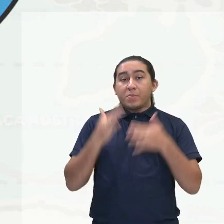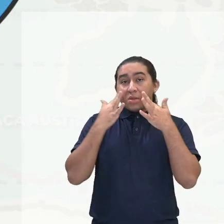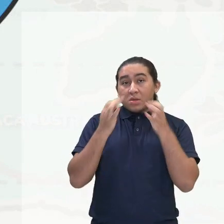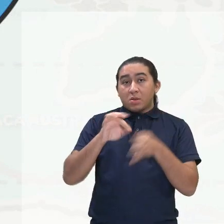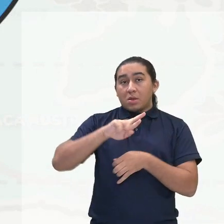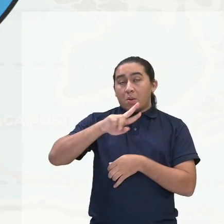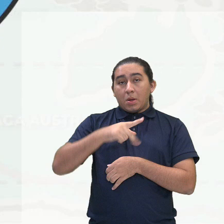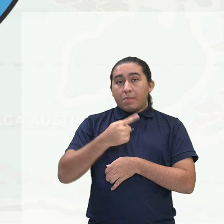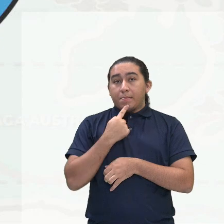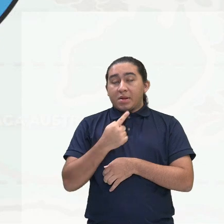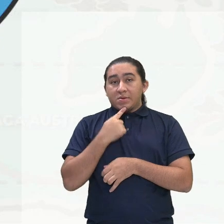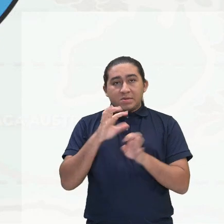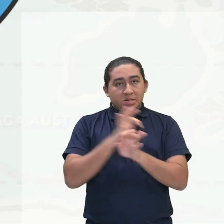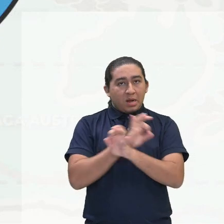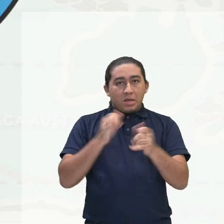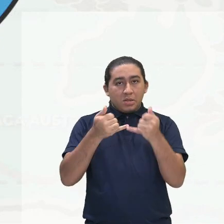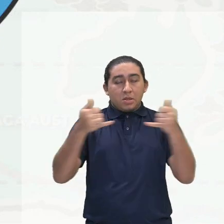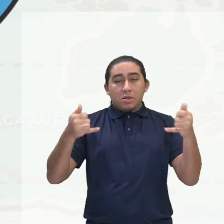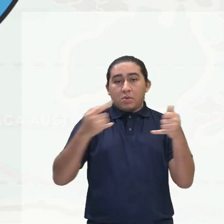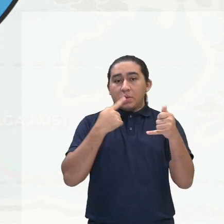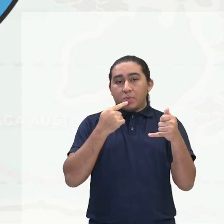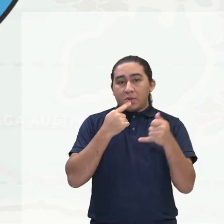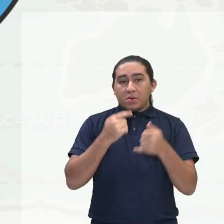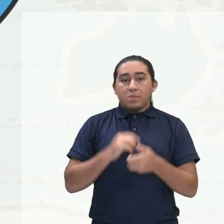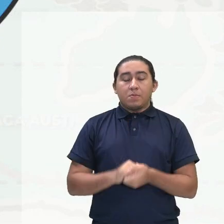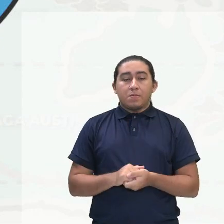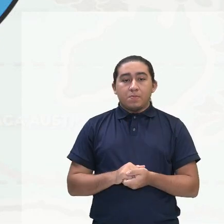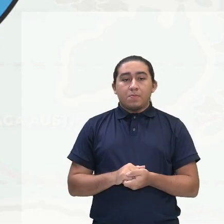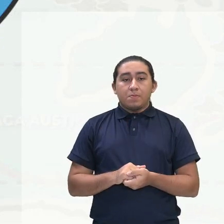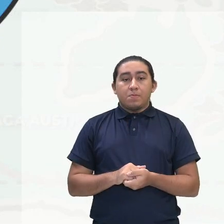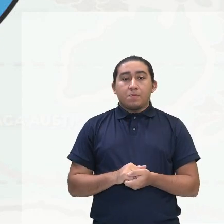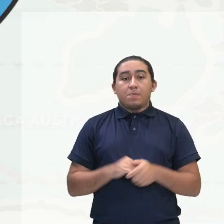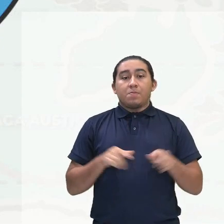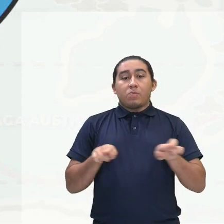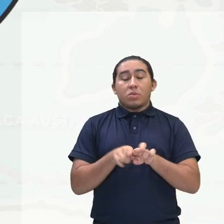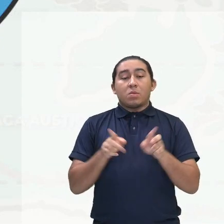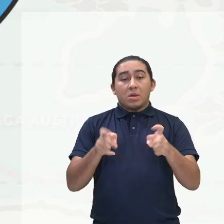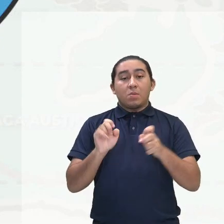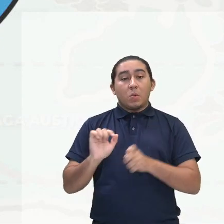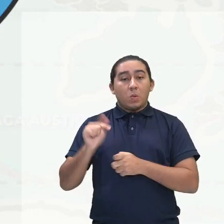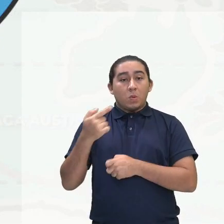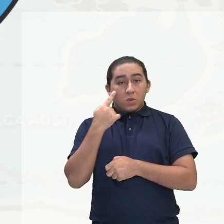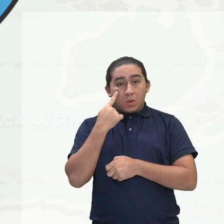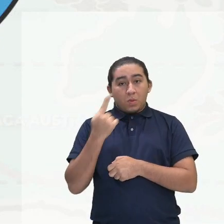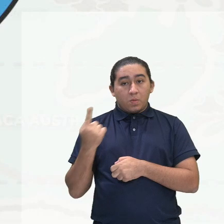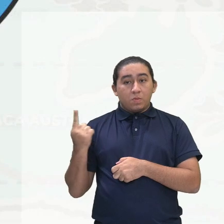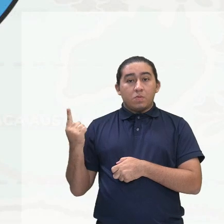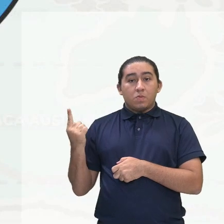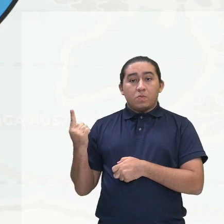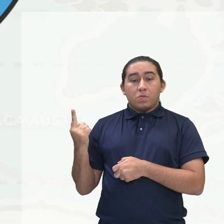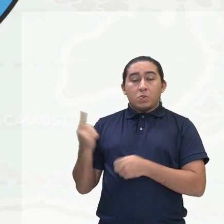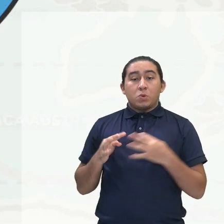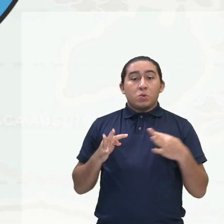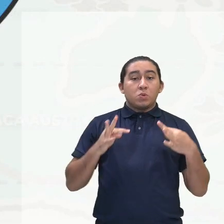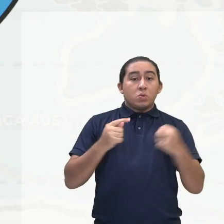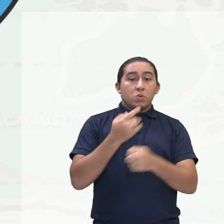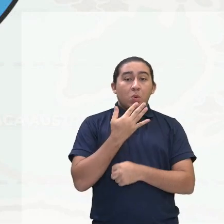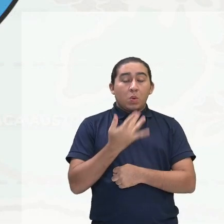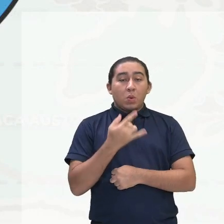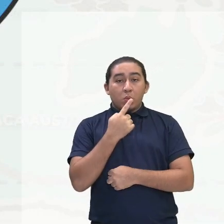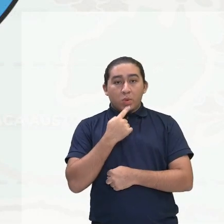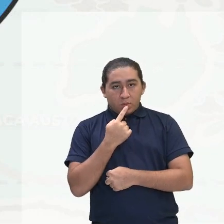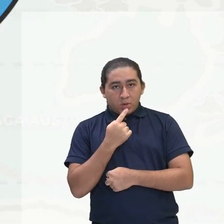de nenhuma margem de placas. E aqui a gente observa outras placas, certo? Tudo que está em vermelho